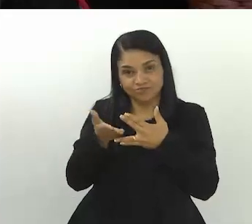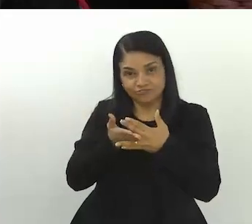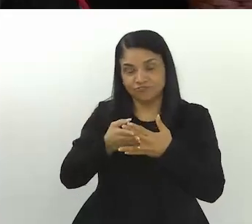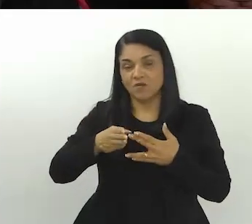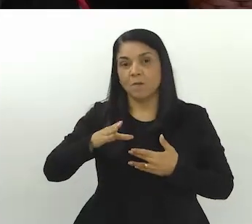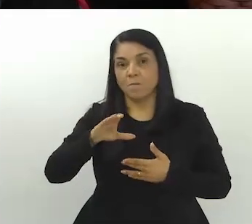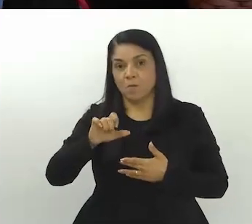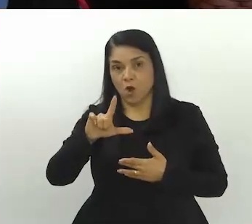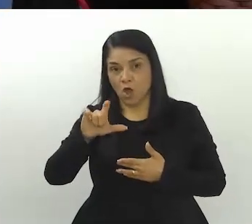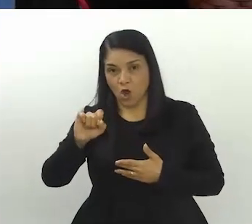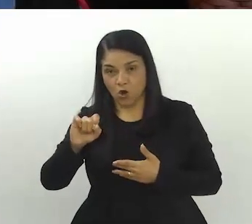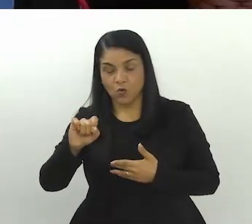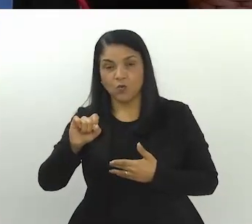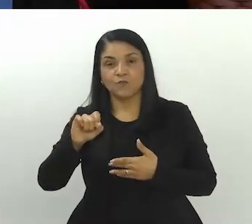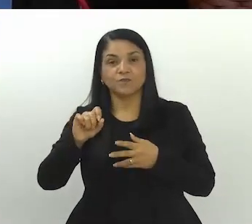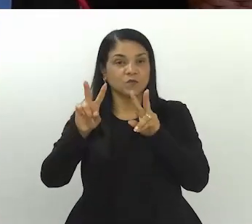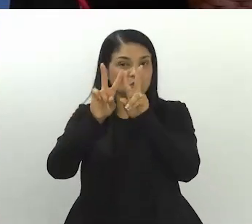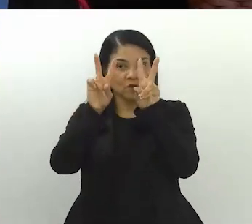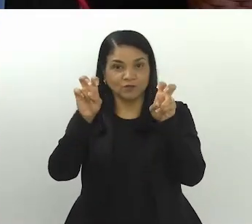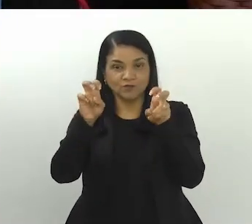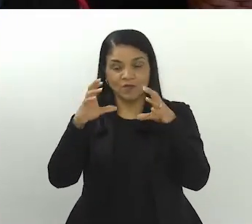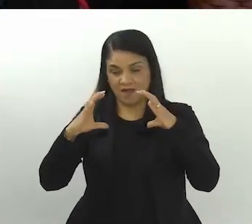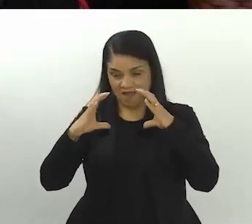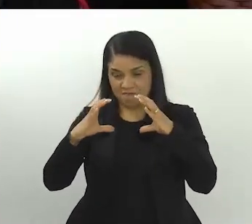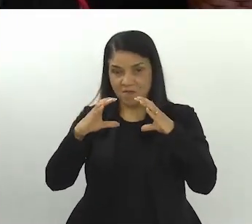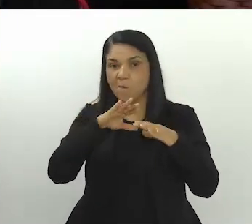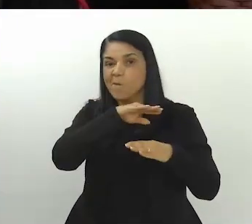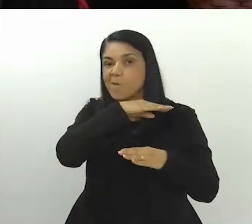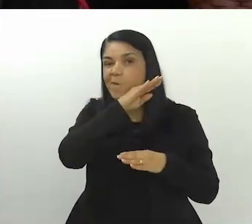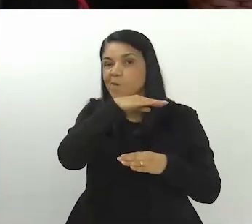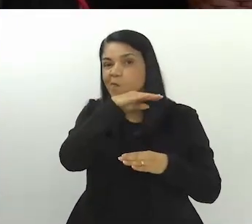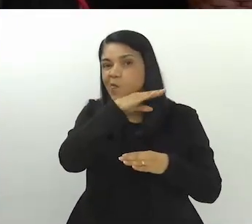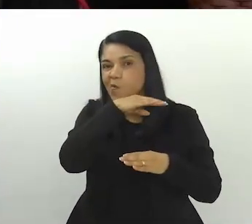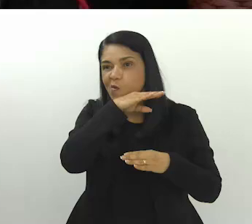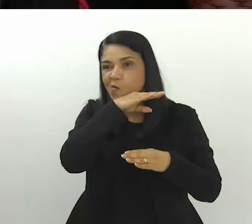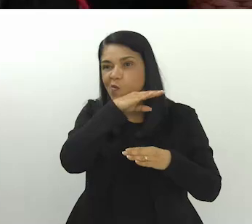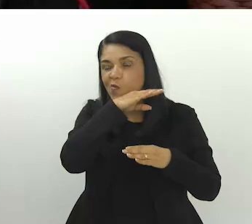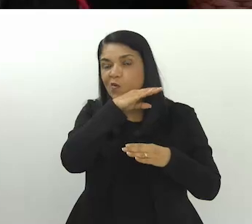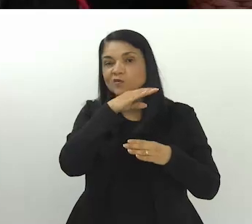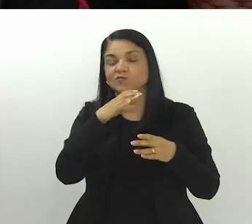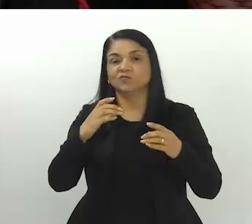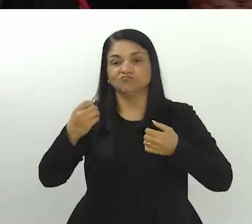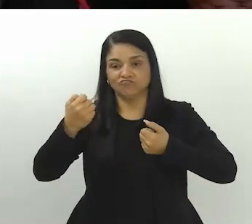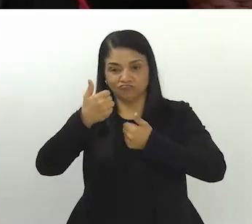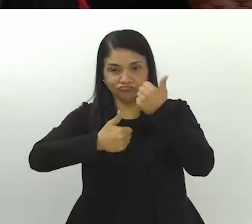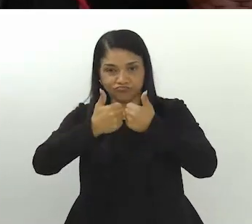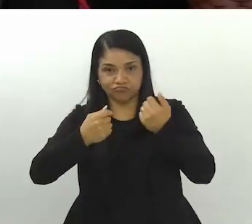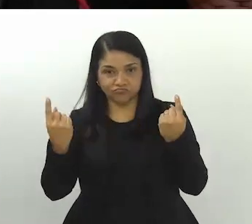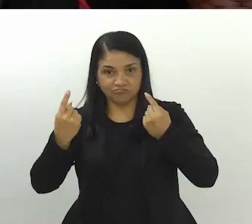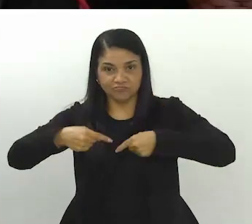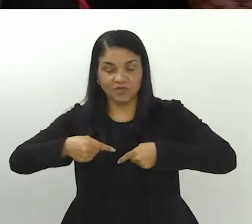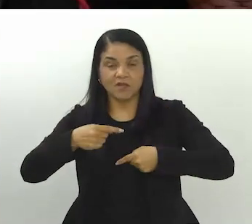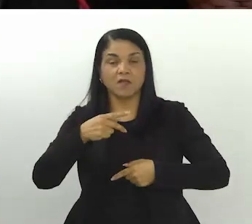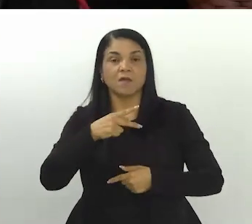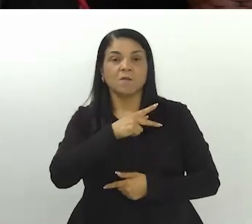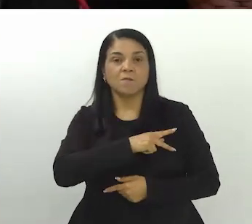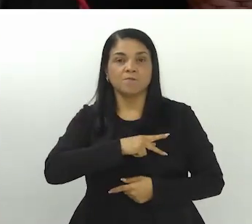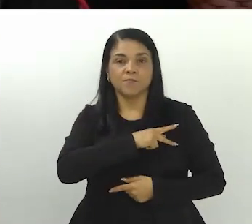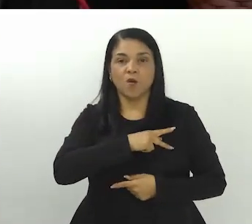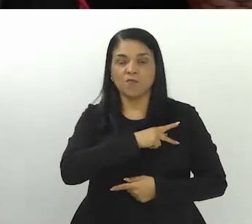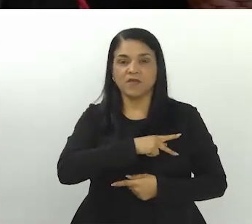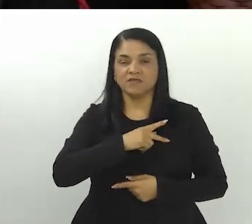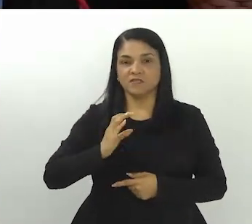também desse tema, como também vamos voltar tratando do assunto da cabeça de porco, jogada no clássico Corinthians e